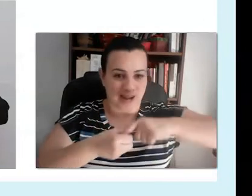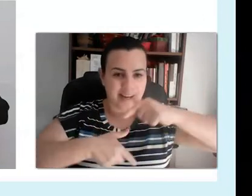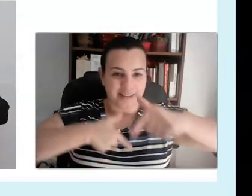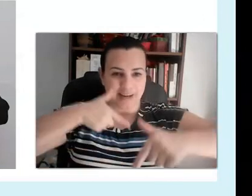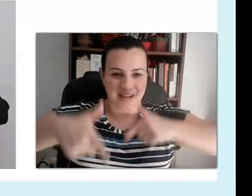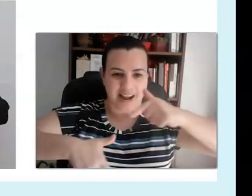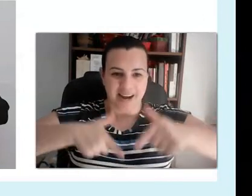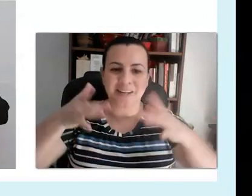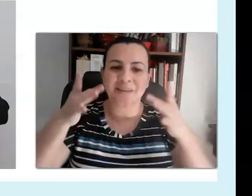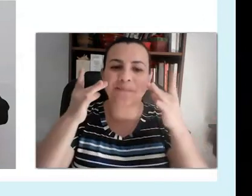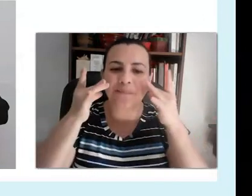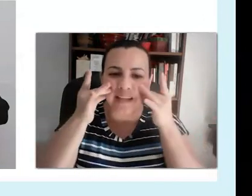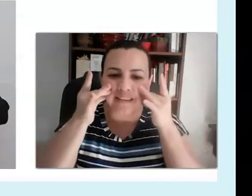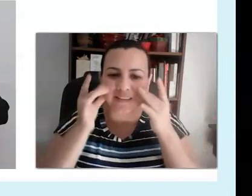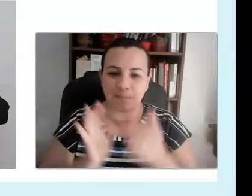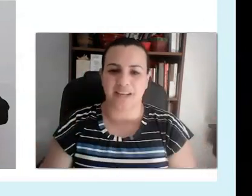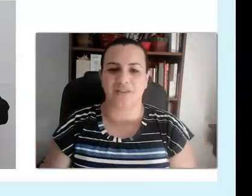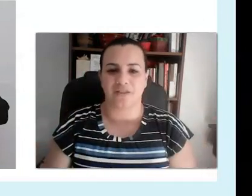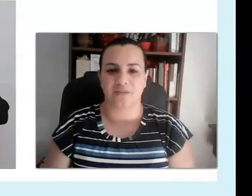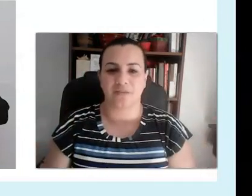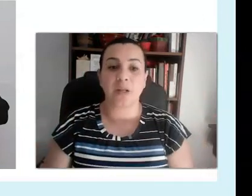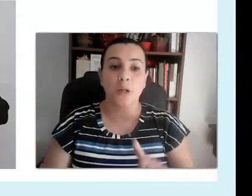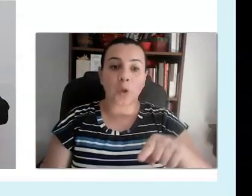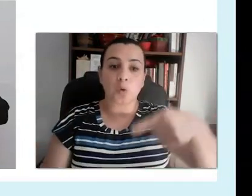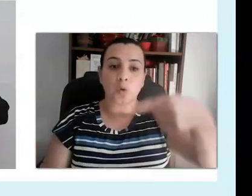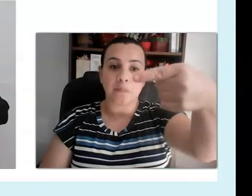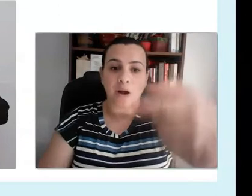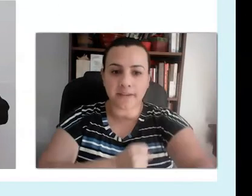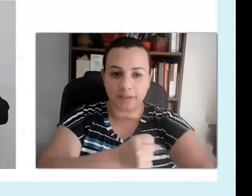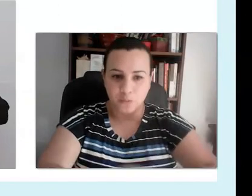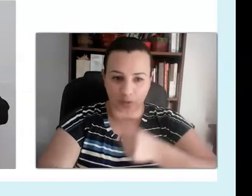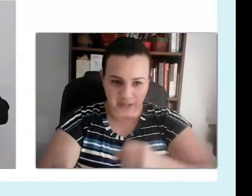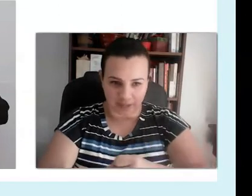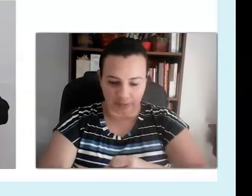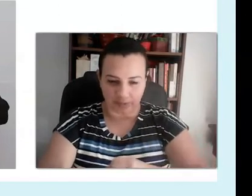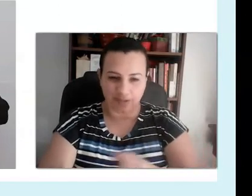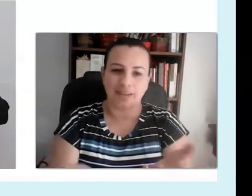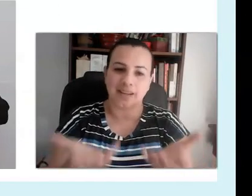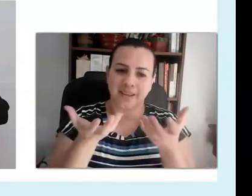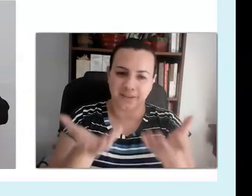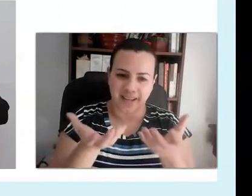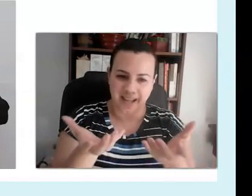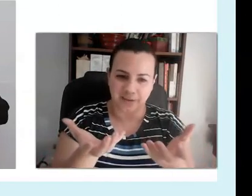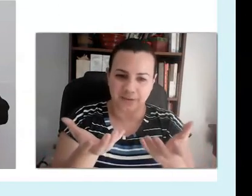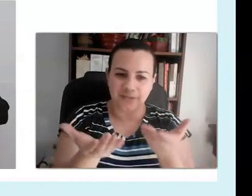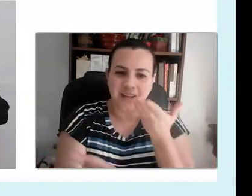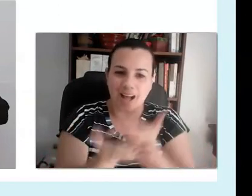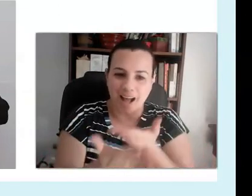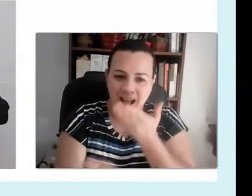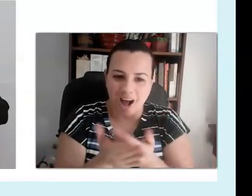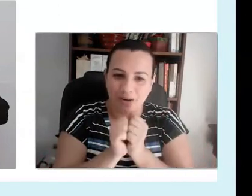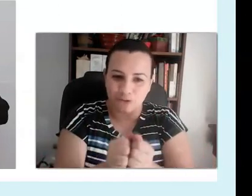quero voltar a trabalhar presencialmente. No próximo ano, eu